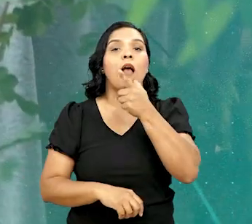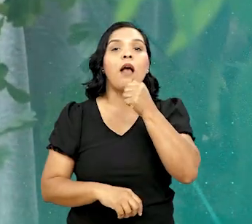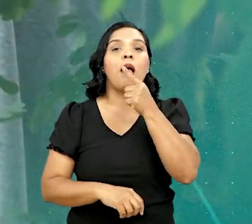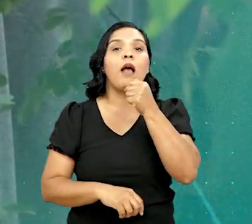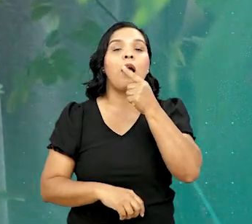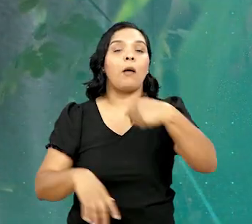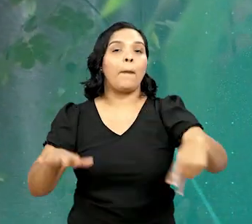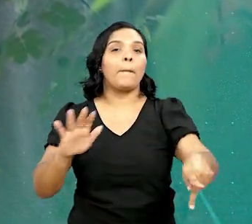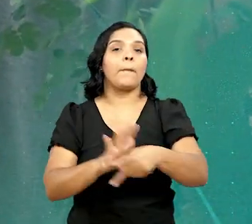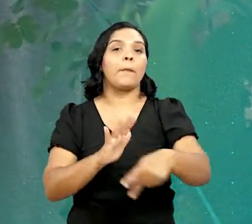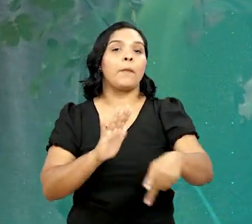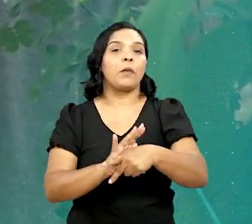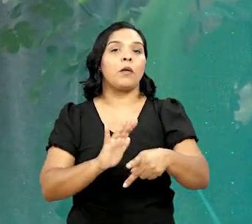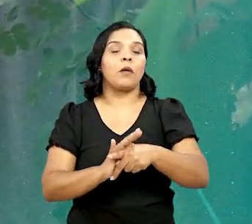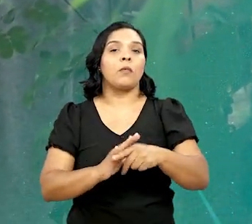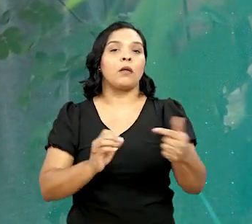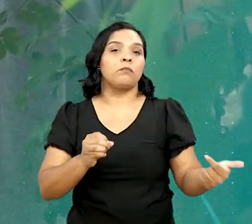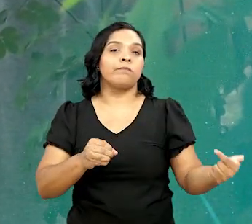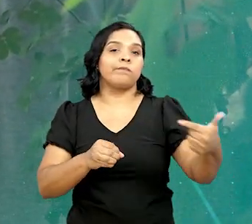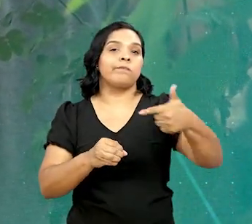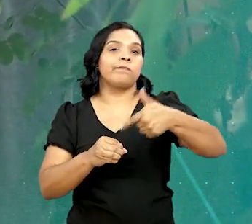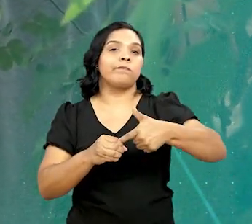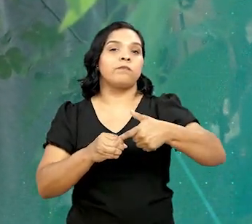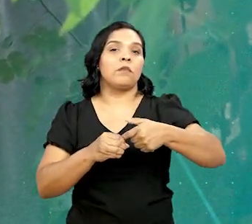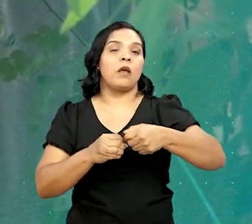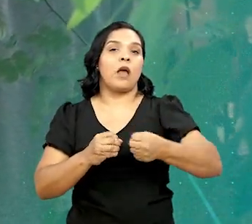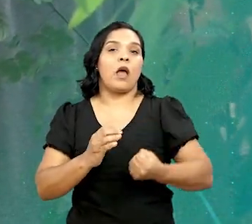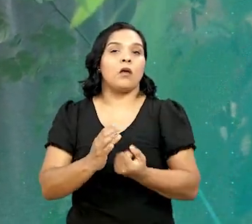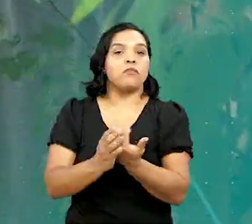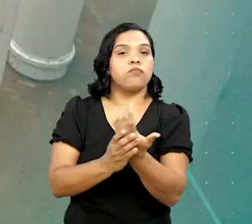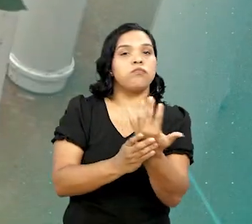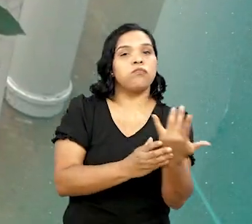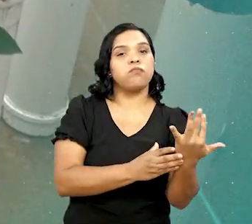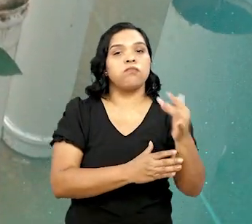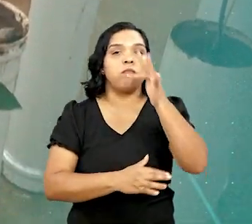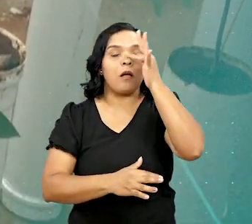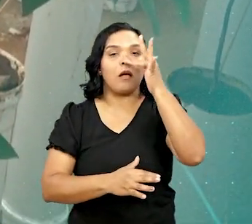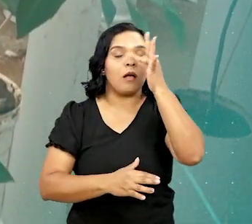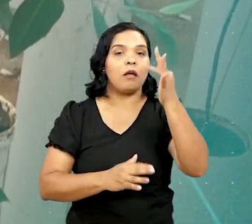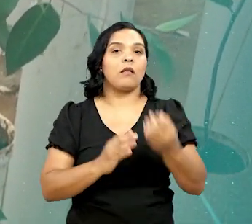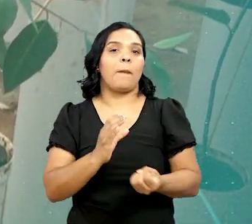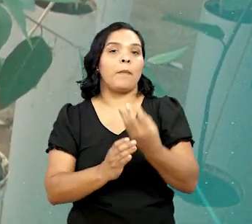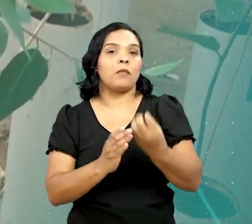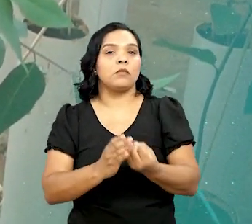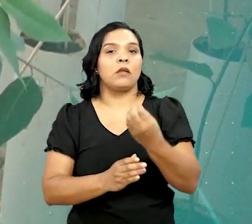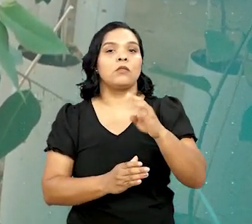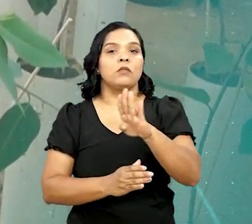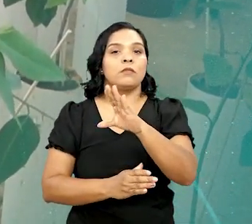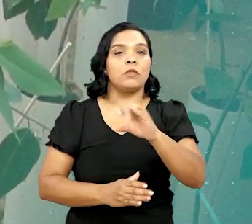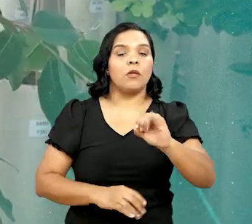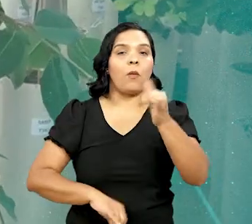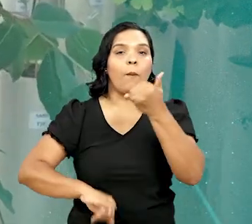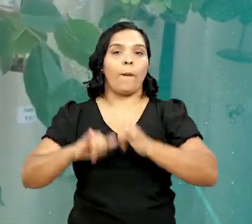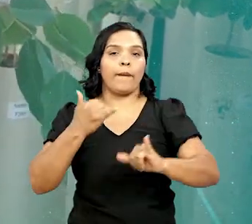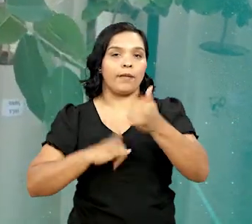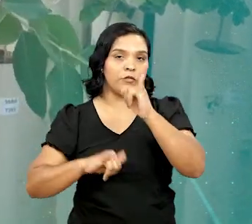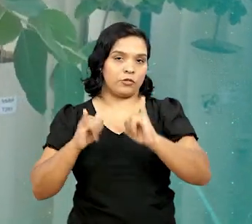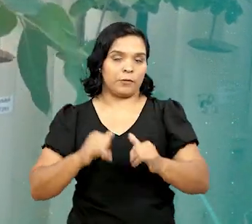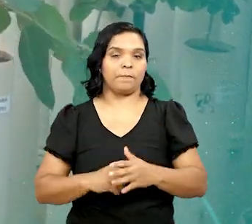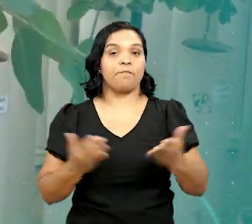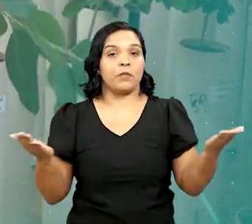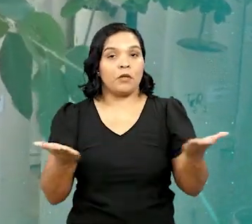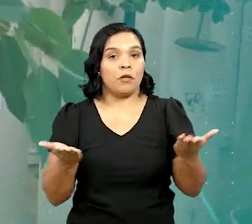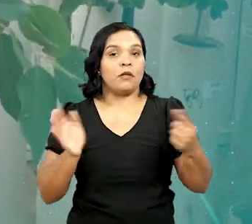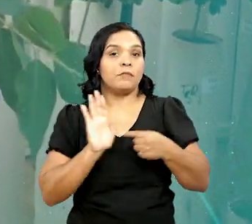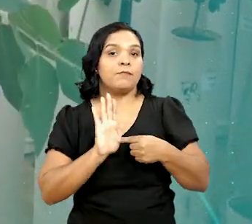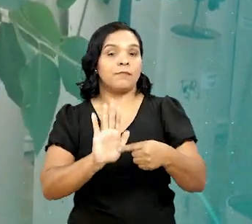água residual da produção do petróleo na irrigação de plantas que podem ser utilizadas na produção de bioenergia. Tudo